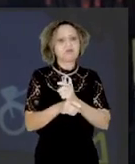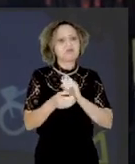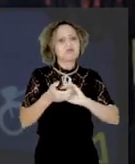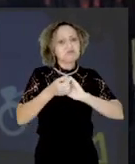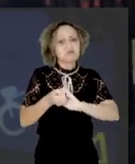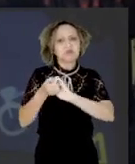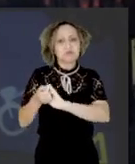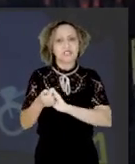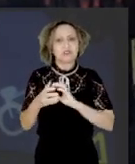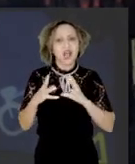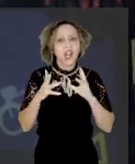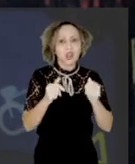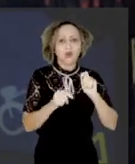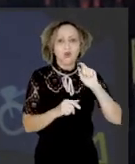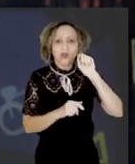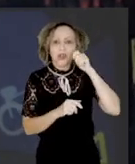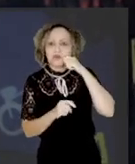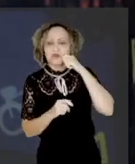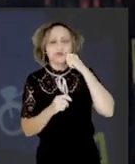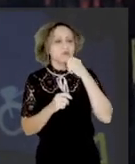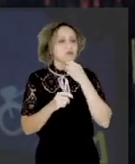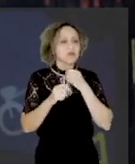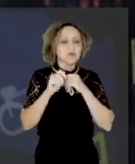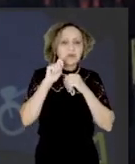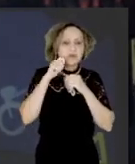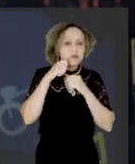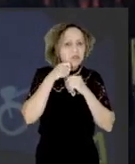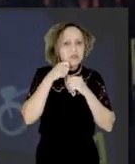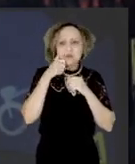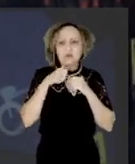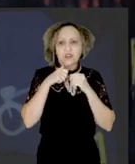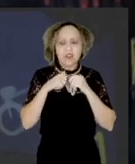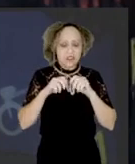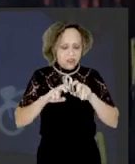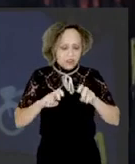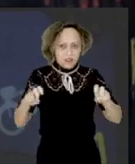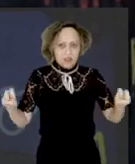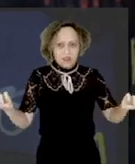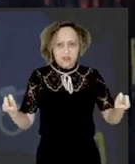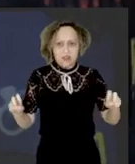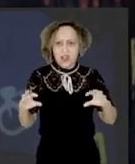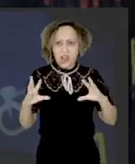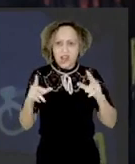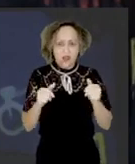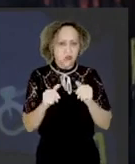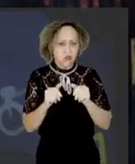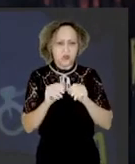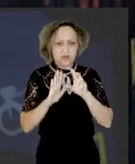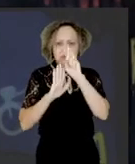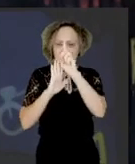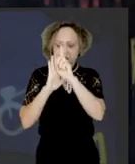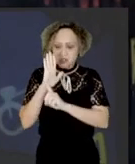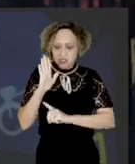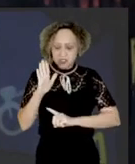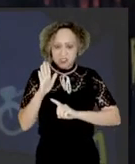representava três grandes questões que eu acho importantes no Marighella. O primeiro, o Marighella como